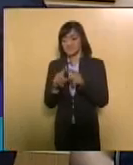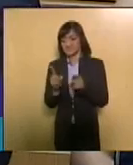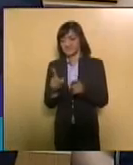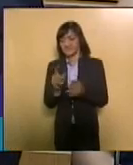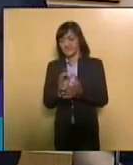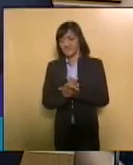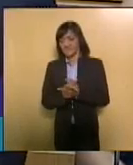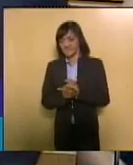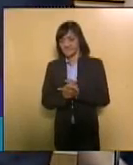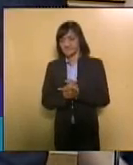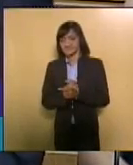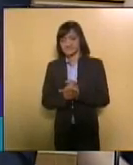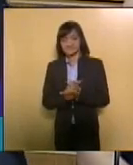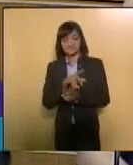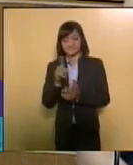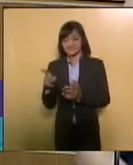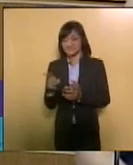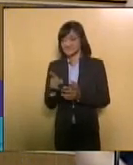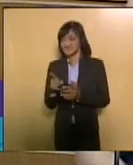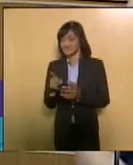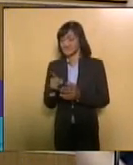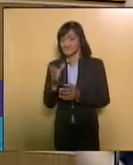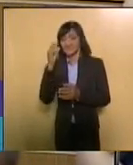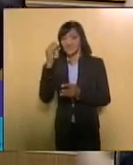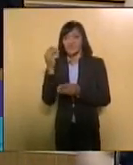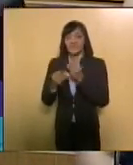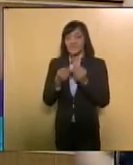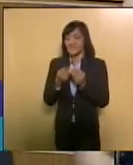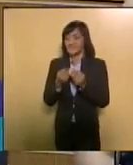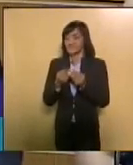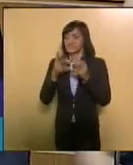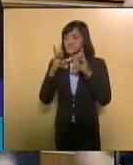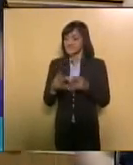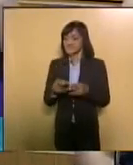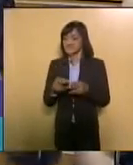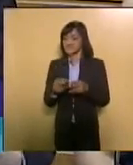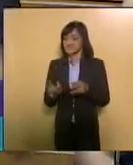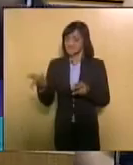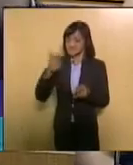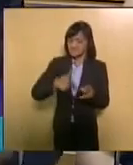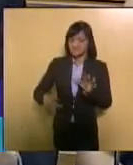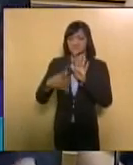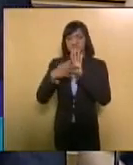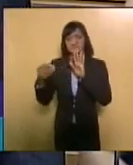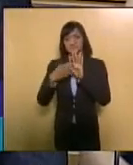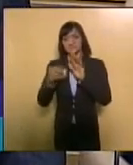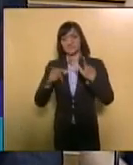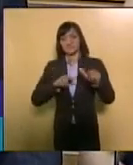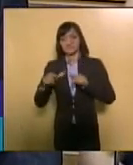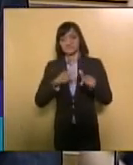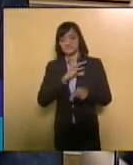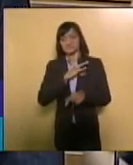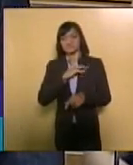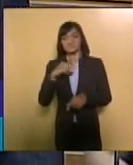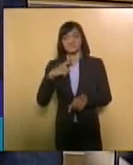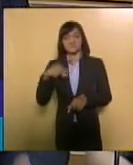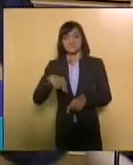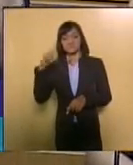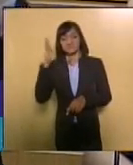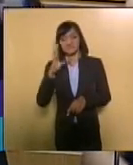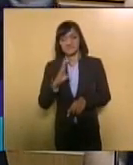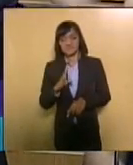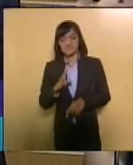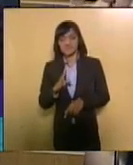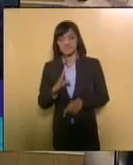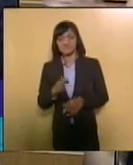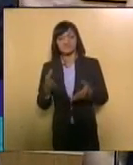deixar muita curiosidade né é basicamente a refundação do modelo e do trabalho de polícia que nós temos no Brasil Então o que